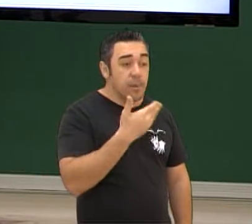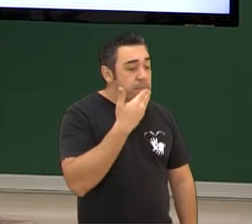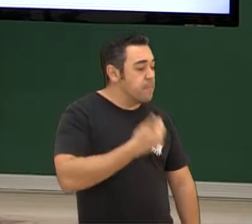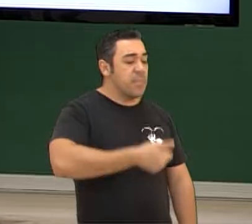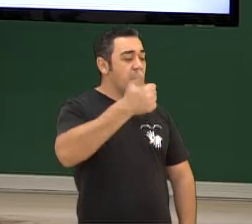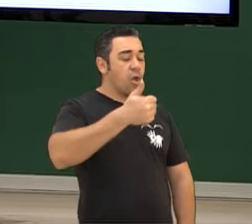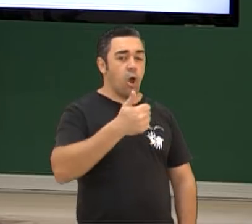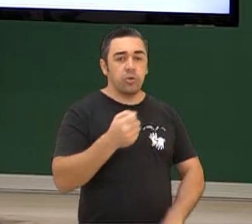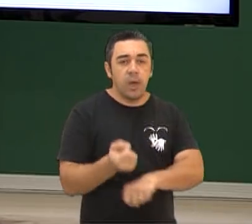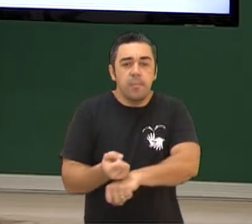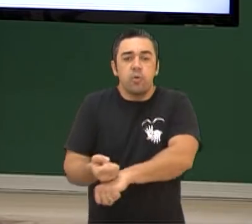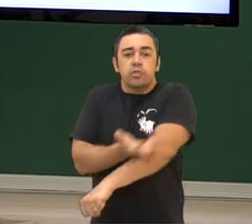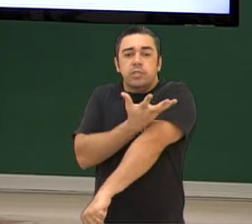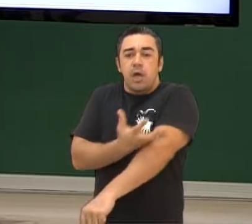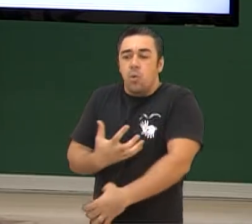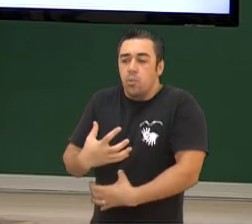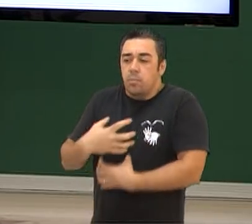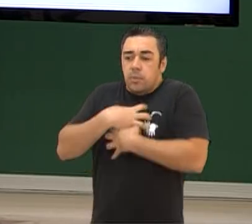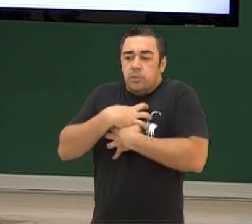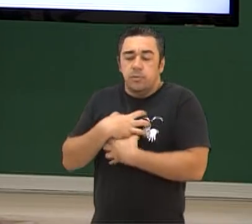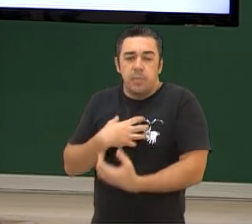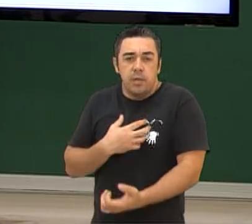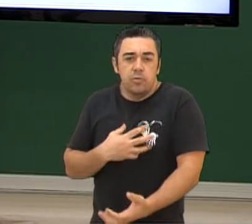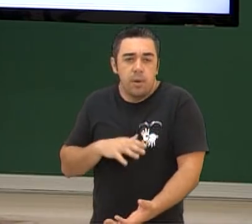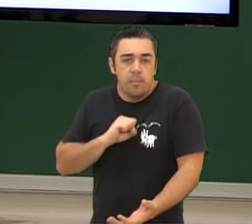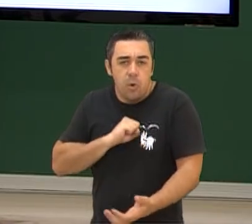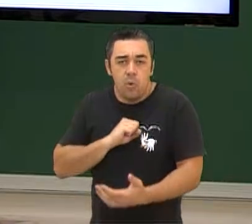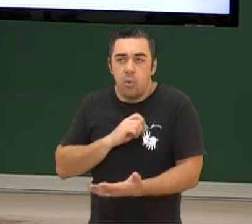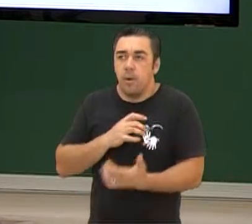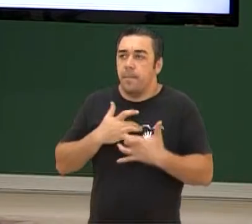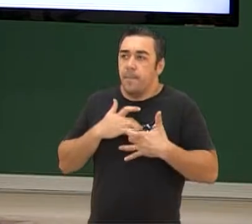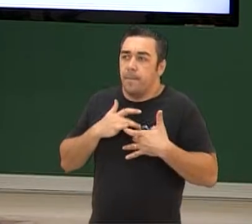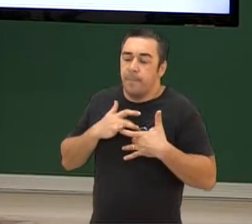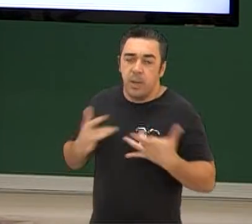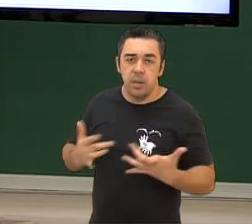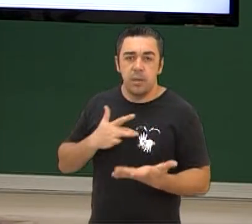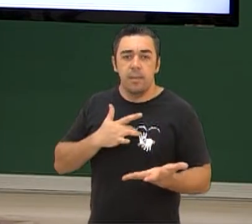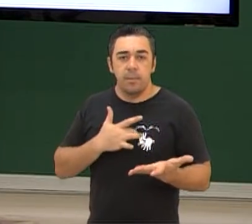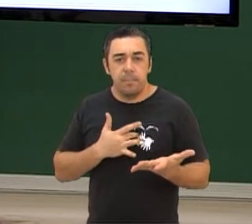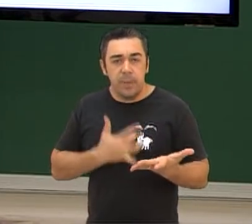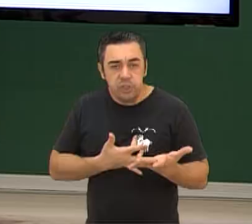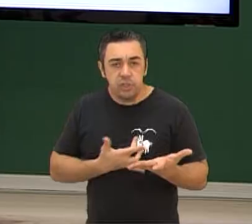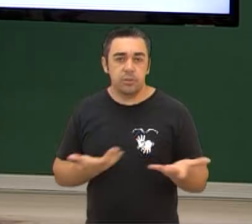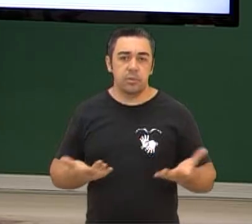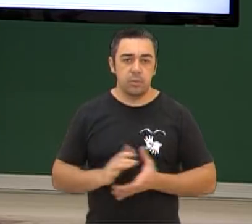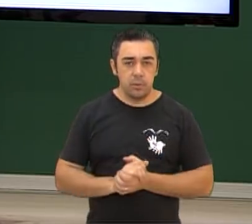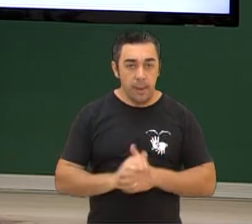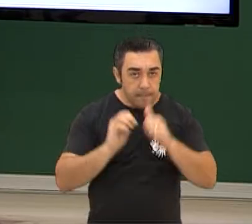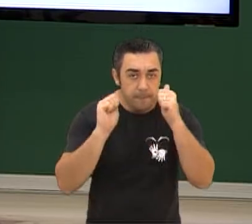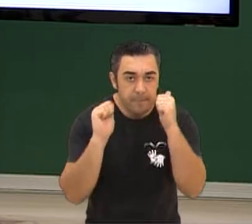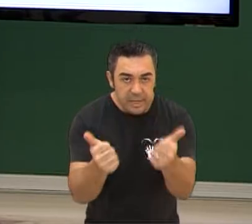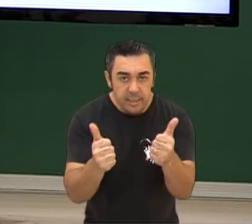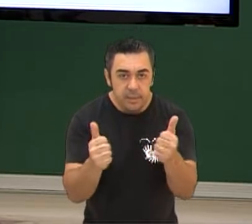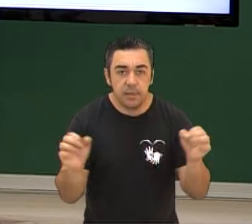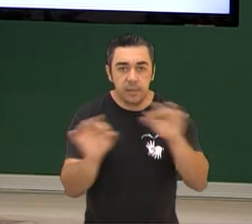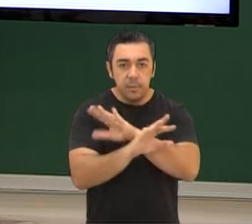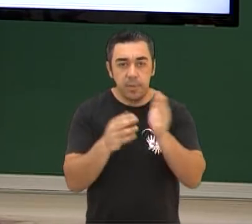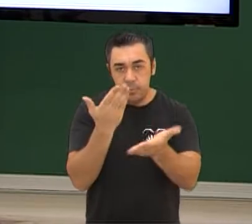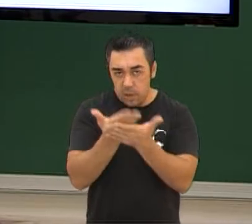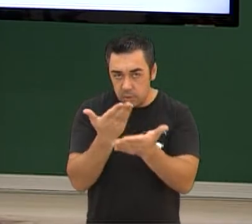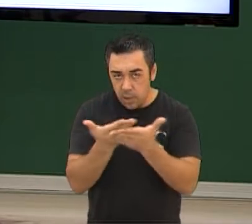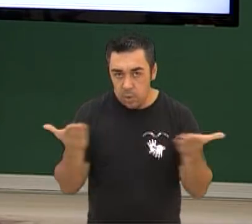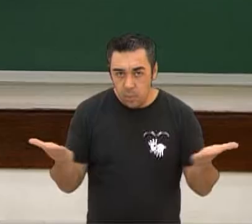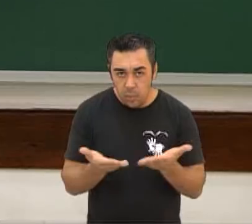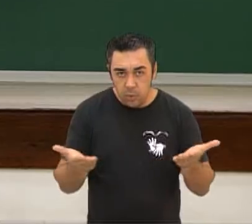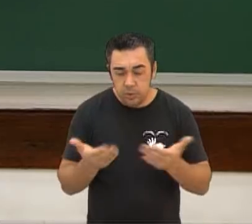uma harmonia entre essas duas pulsões, entender que somos tanto Dionísio quanto Apolo. Beleza? Fechamos nossa aula por aqui.